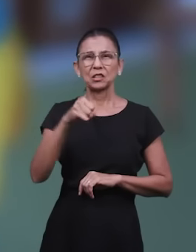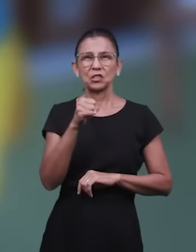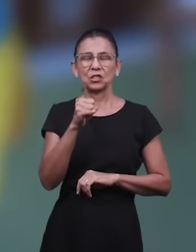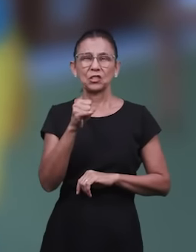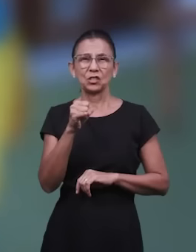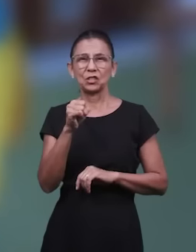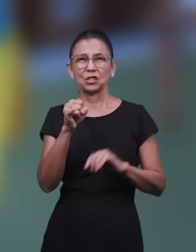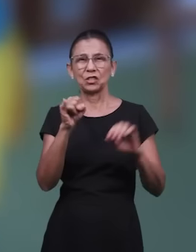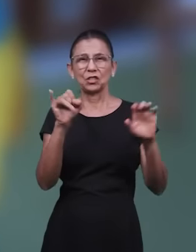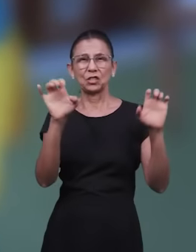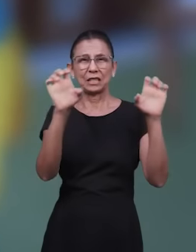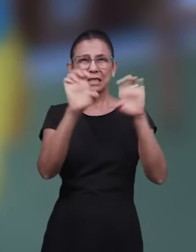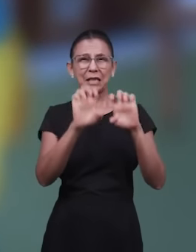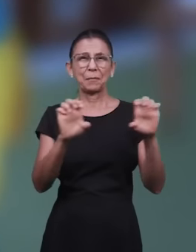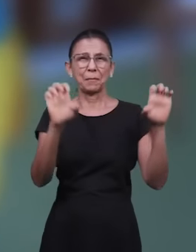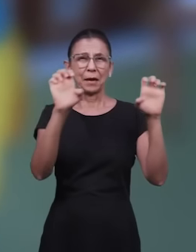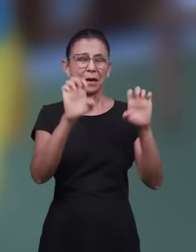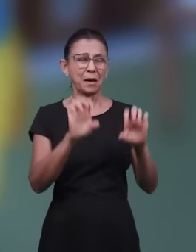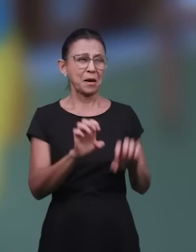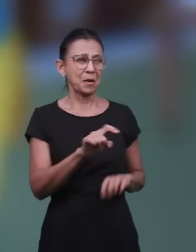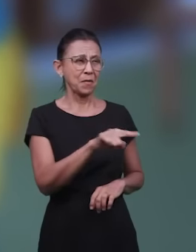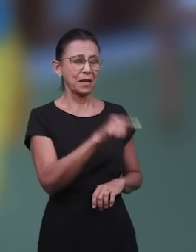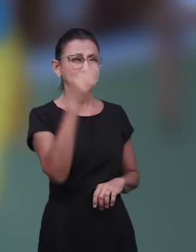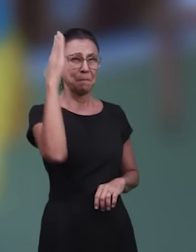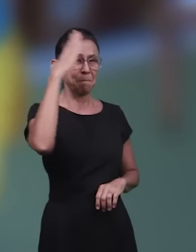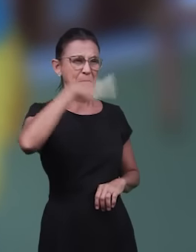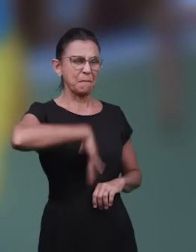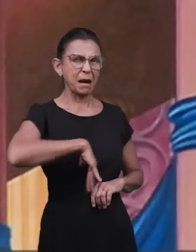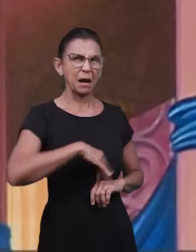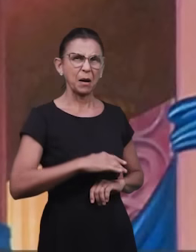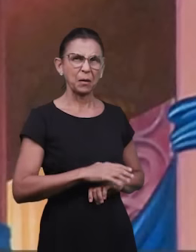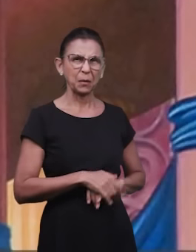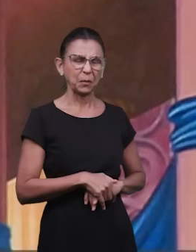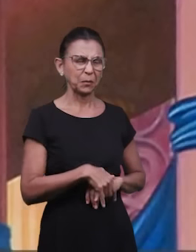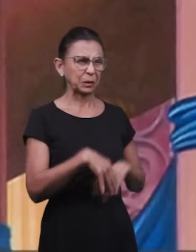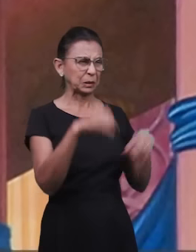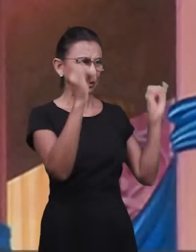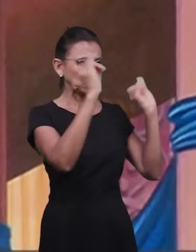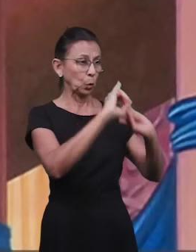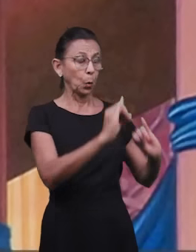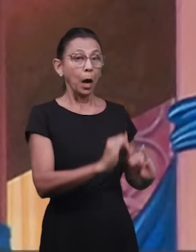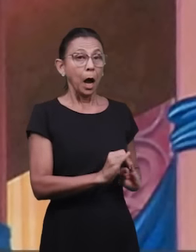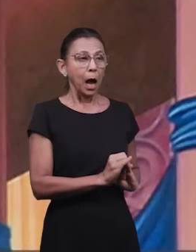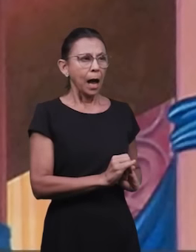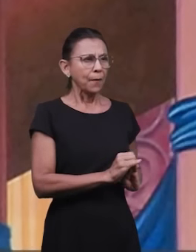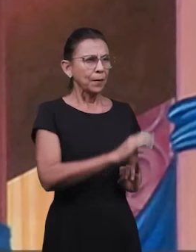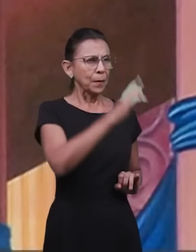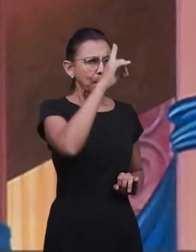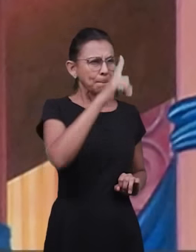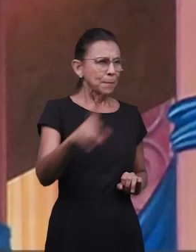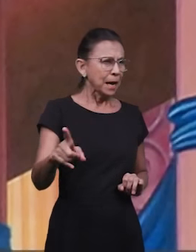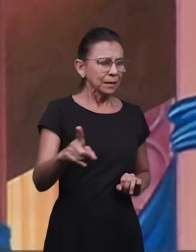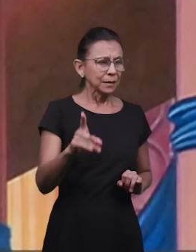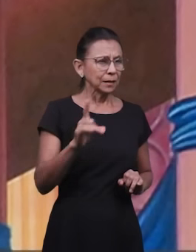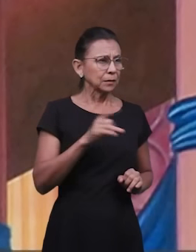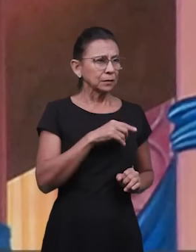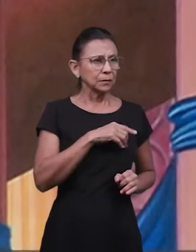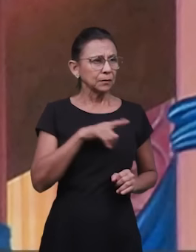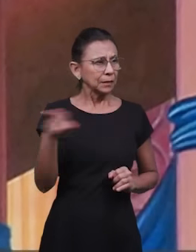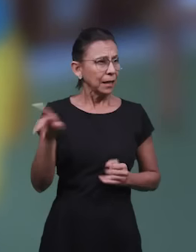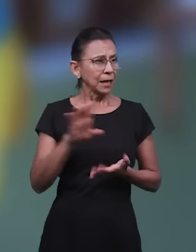má, idólatra, e ela mandou os soldados perseguirem Elias. Então Elias fugiu para